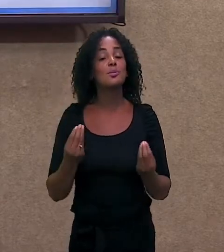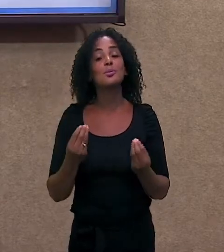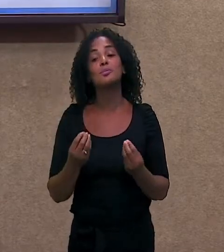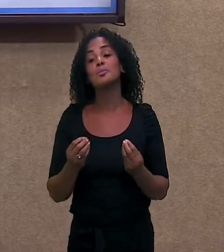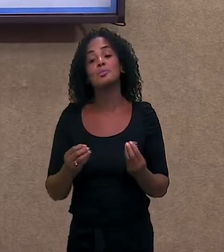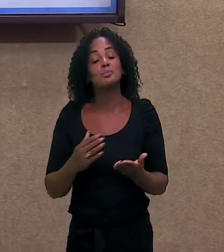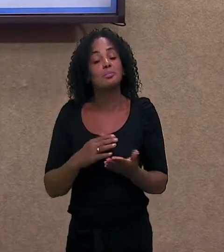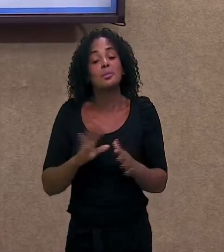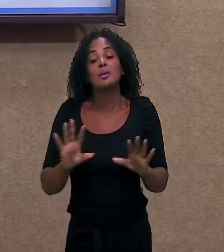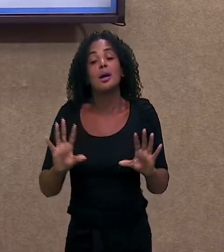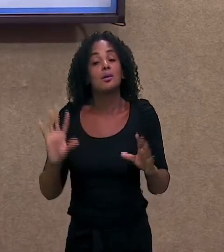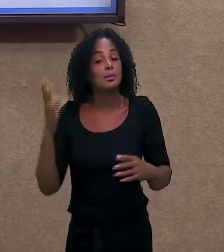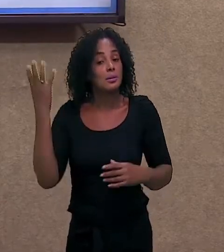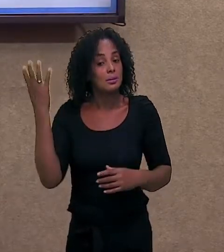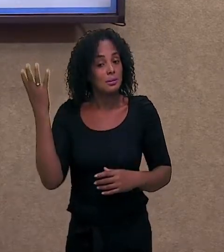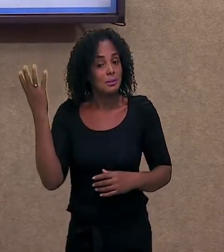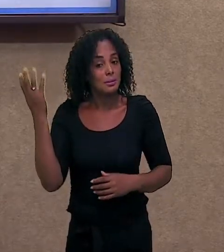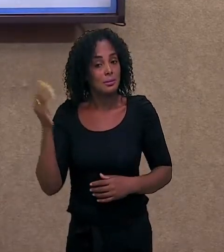aconteceu.